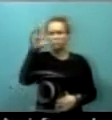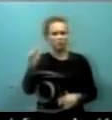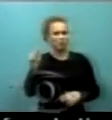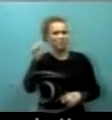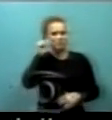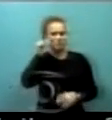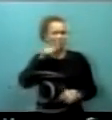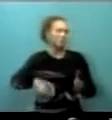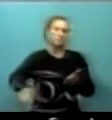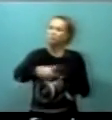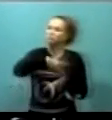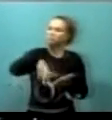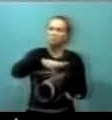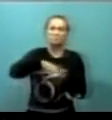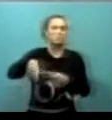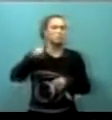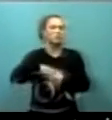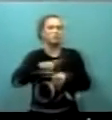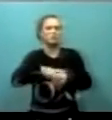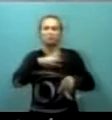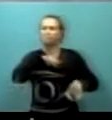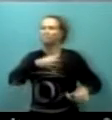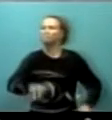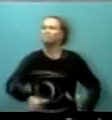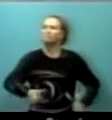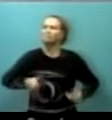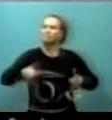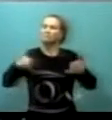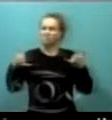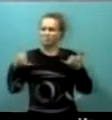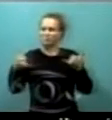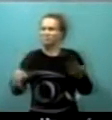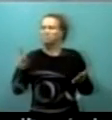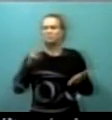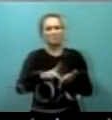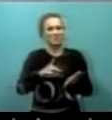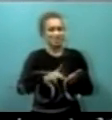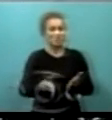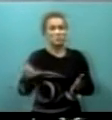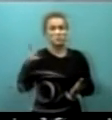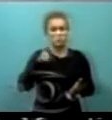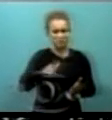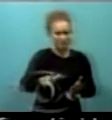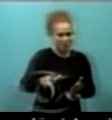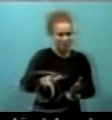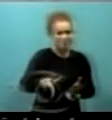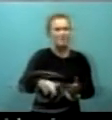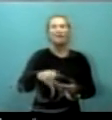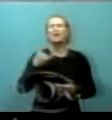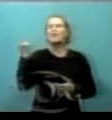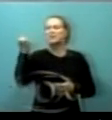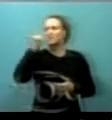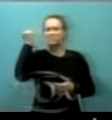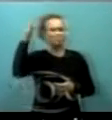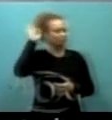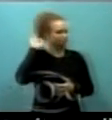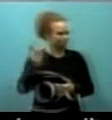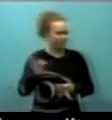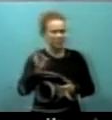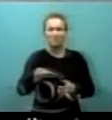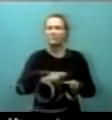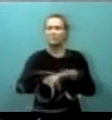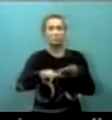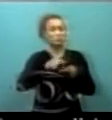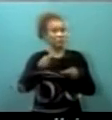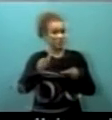dúvida, um momento de orgulho, eu diria assim, em outras palavras, é uma tirada, né? Nesse momento que Joinville vive,